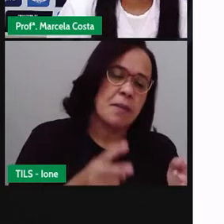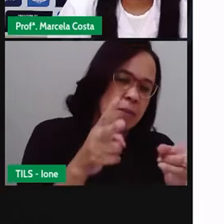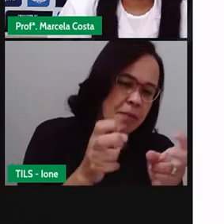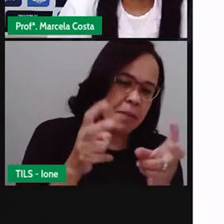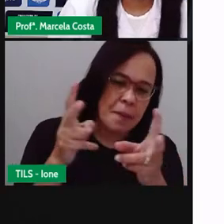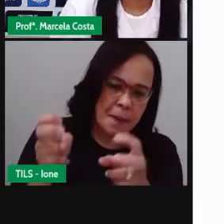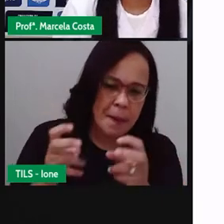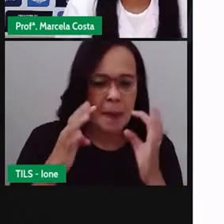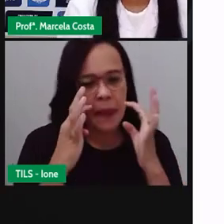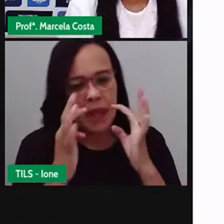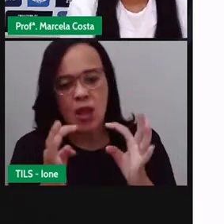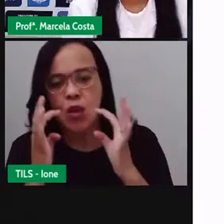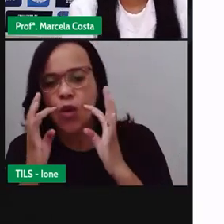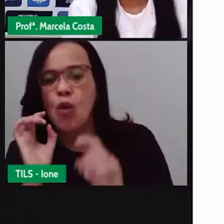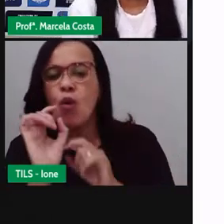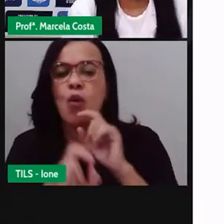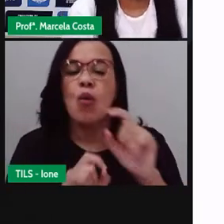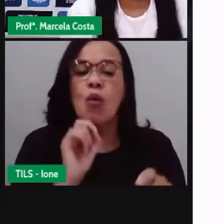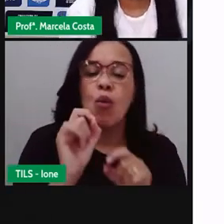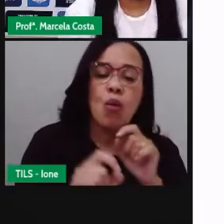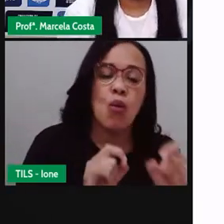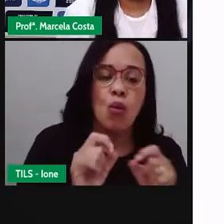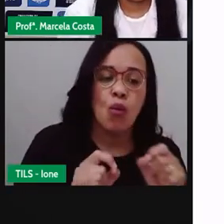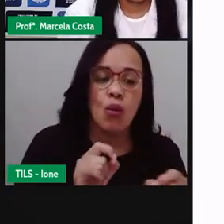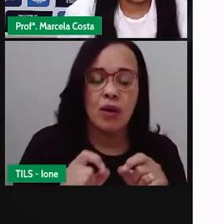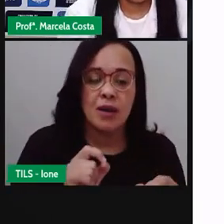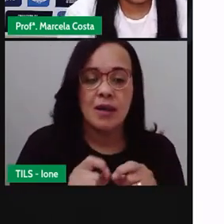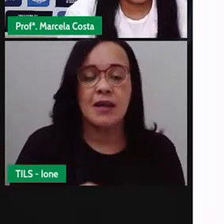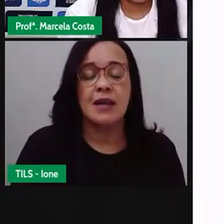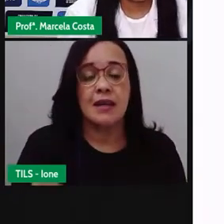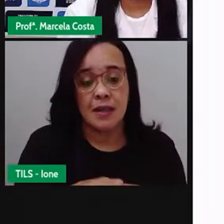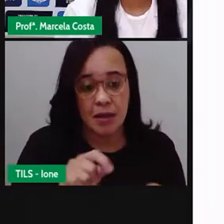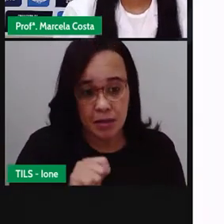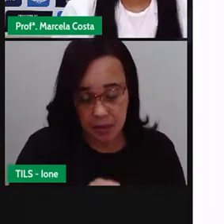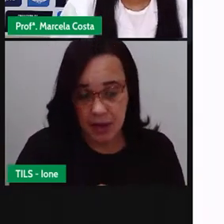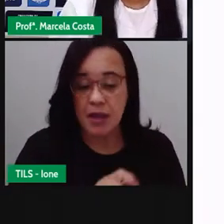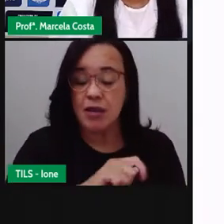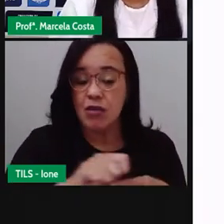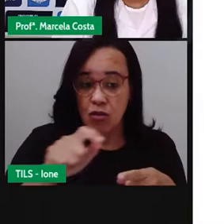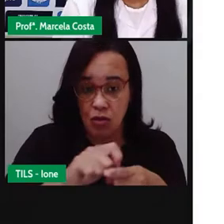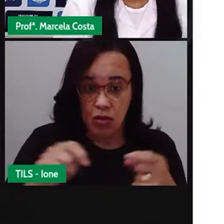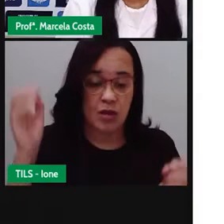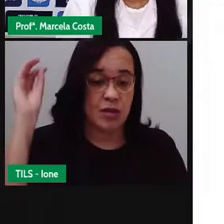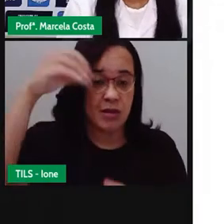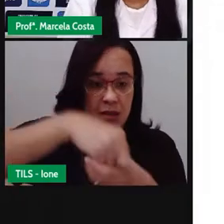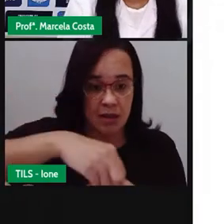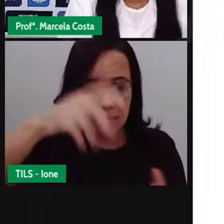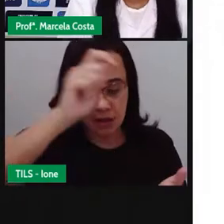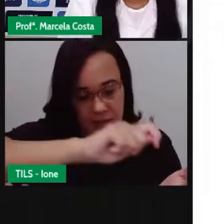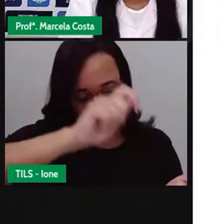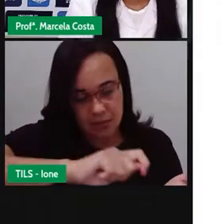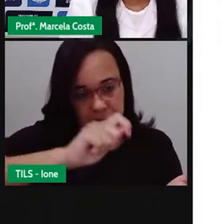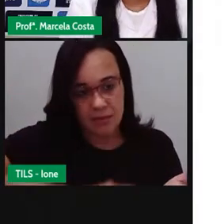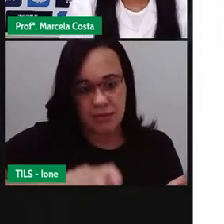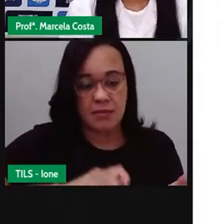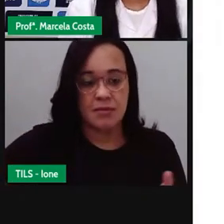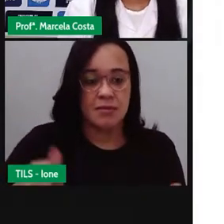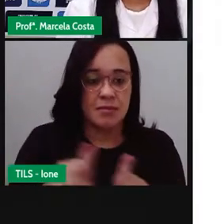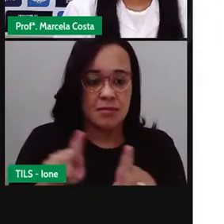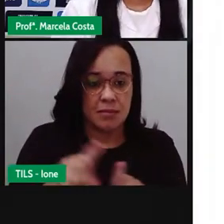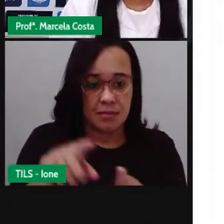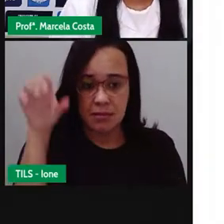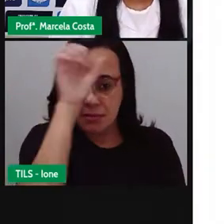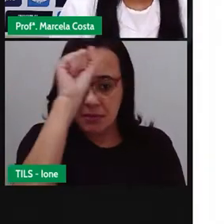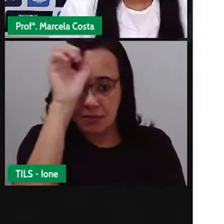a correspondência dos fonemas com sua representação escrita. Também vão aprender